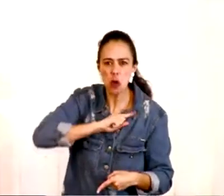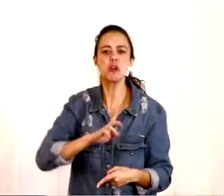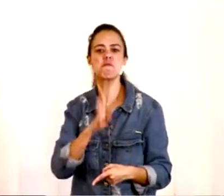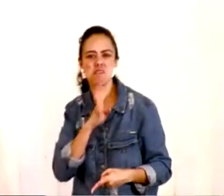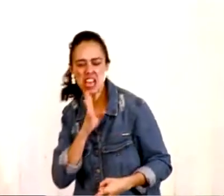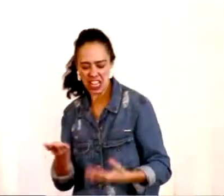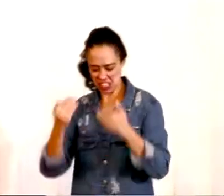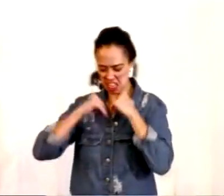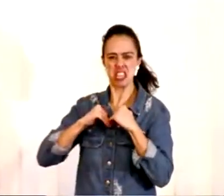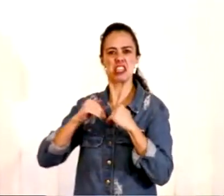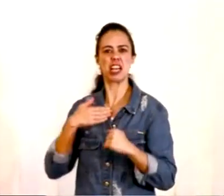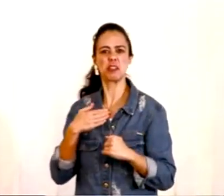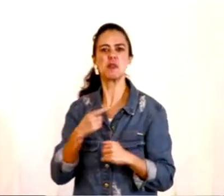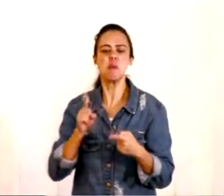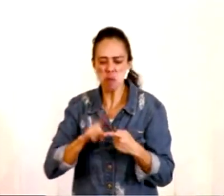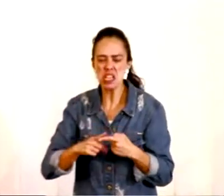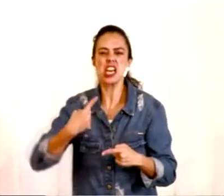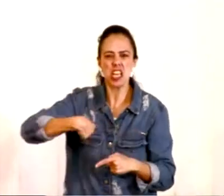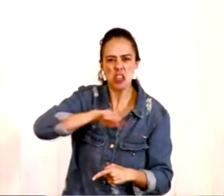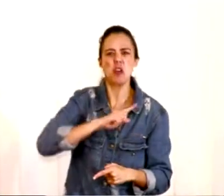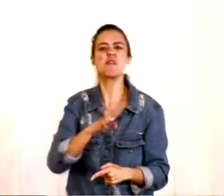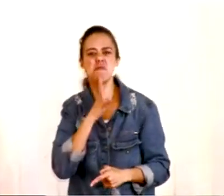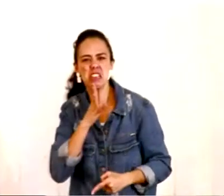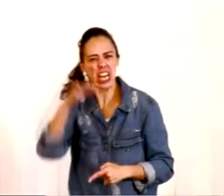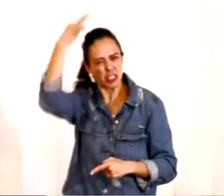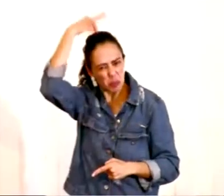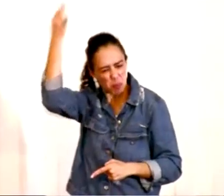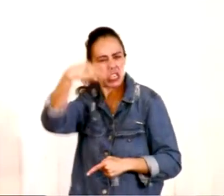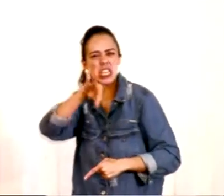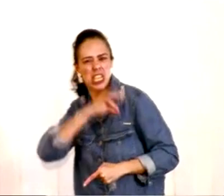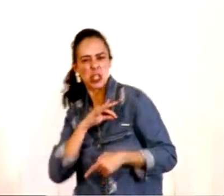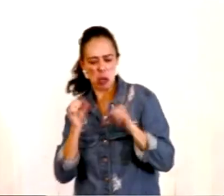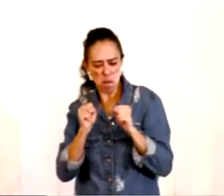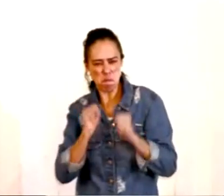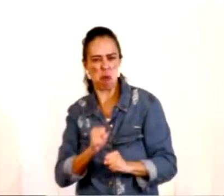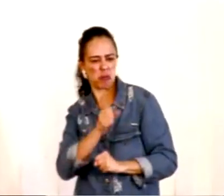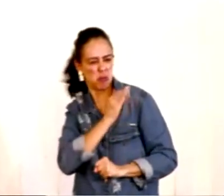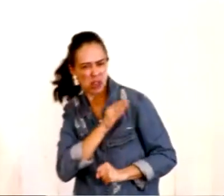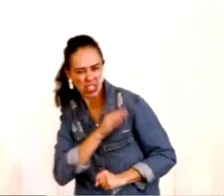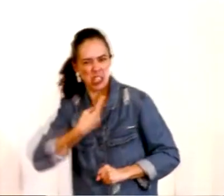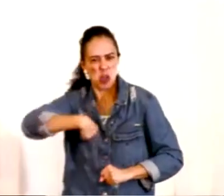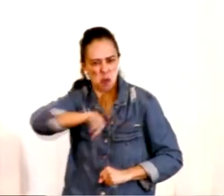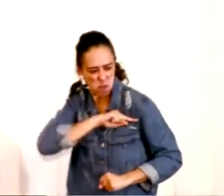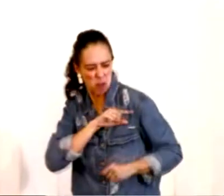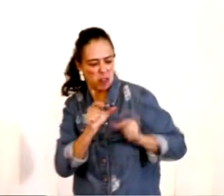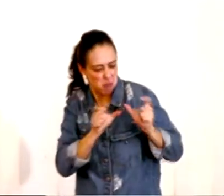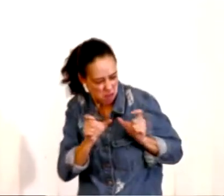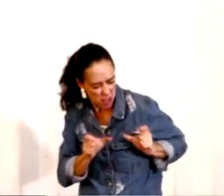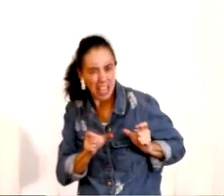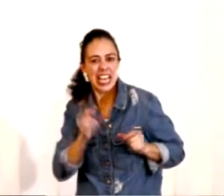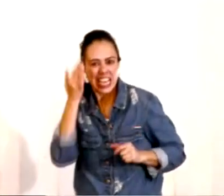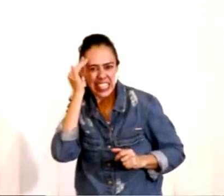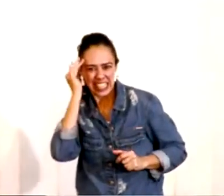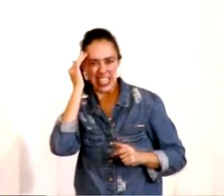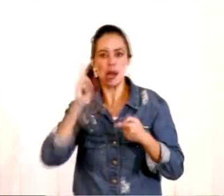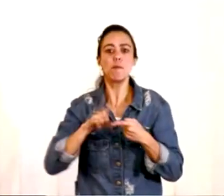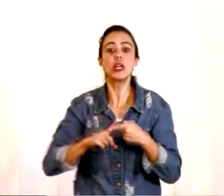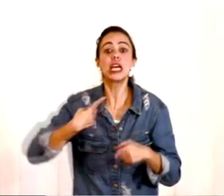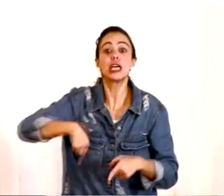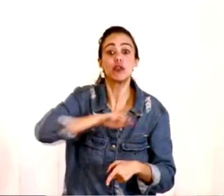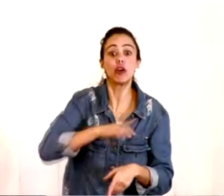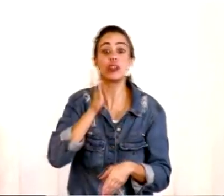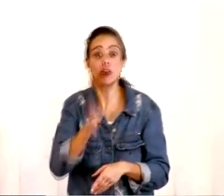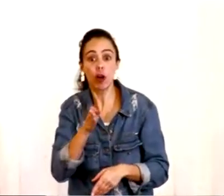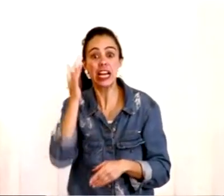seu Santo Espírito, aplicando as suas verdades no nosso coração. Por isso, a Escritura nos chama à